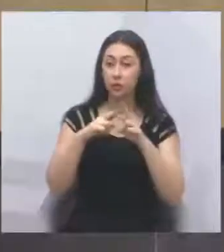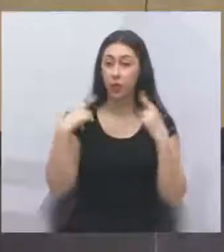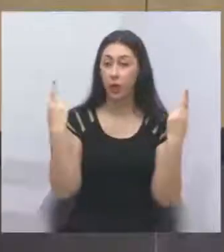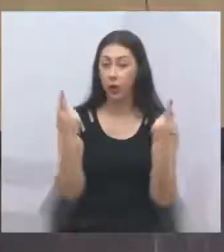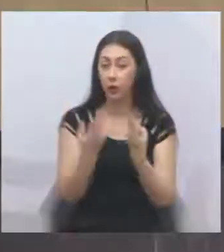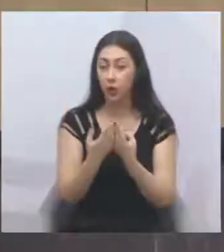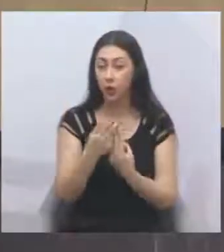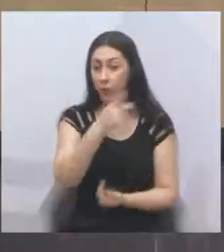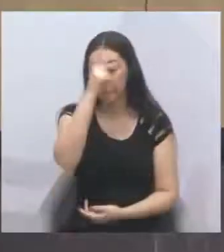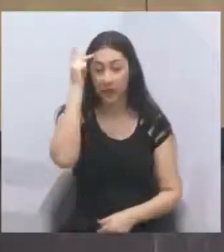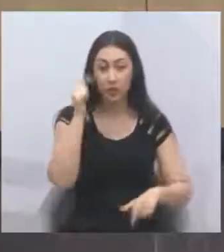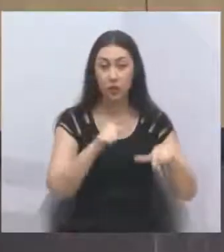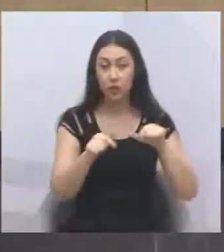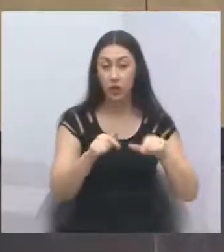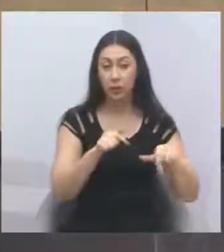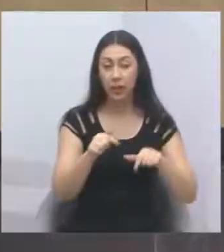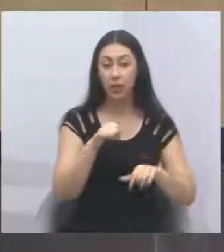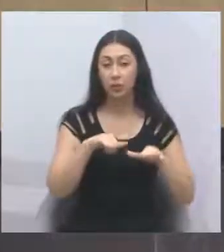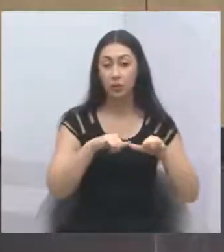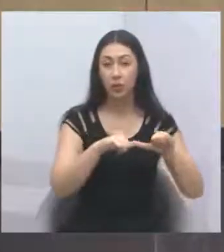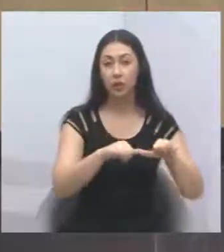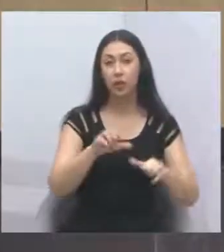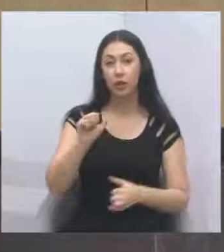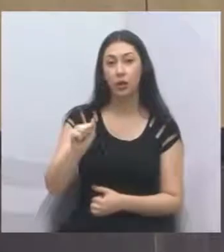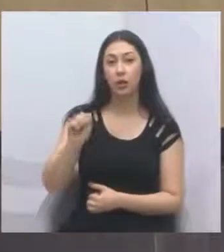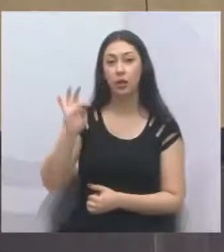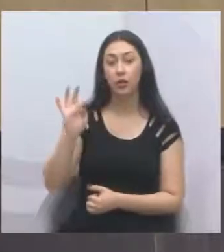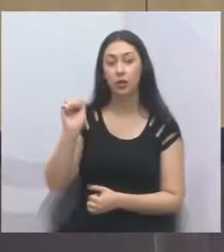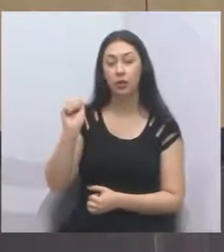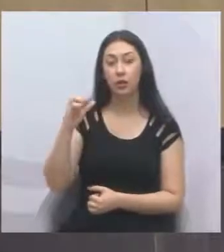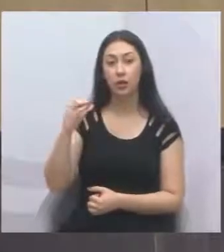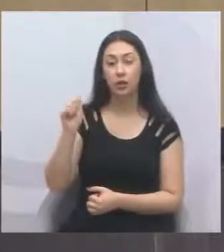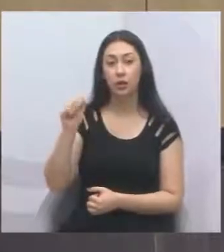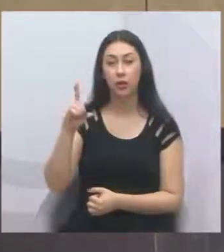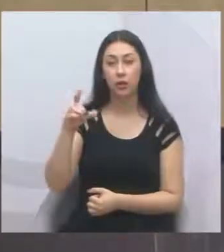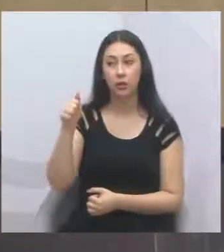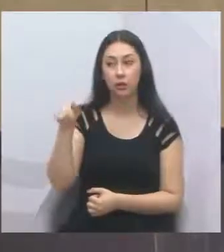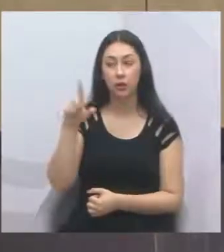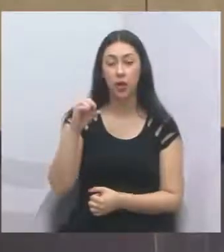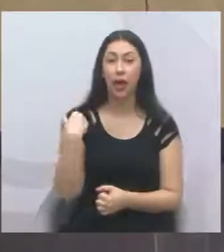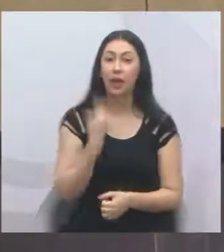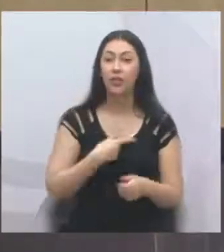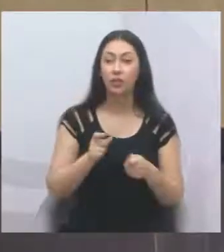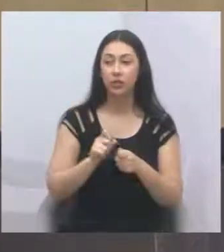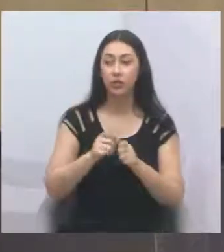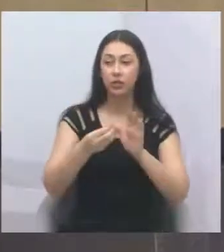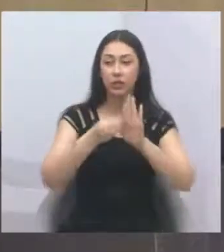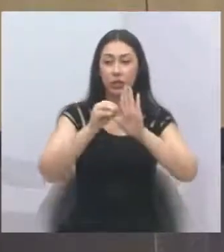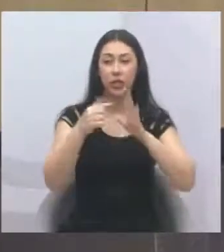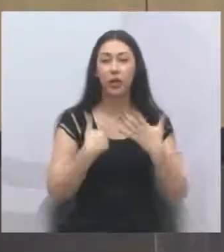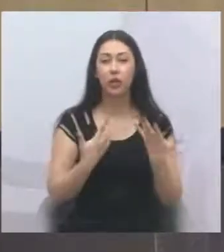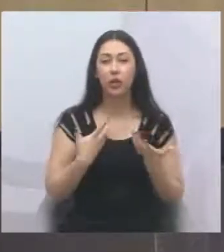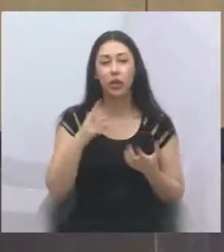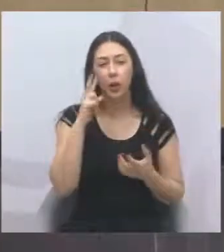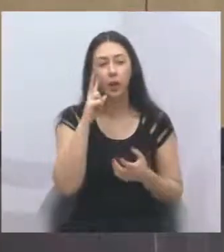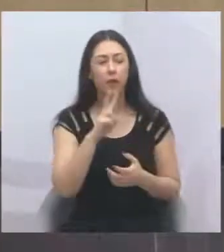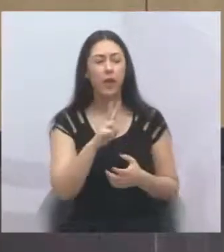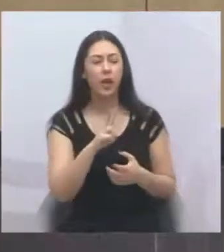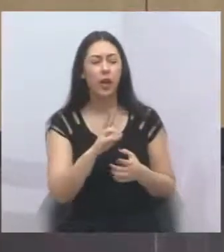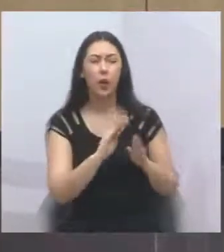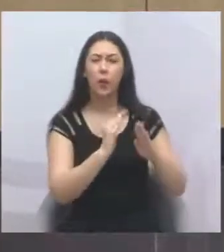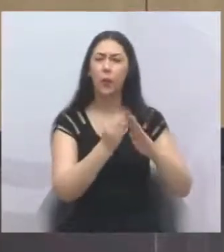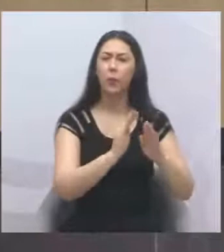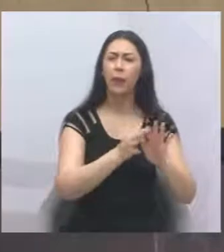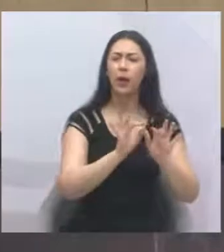e vai pegar ali por volta de 350, 400 pessoas. E a gente fez algumas reivindicações que olhasse mais para os bairros mais distantes,